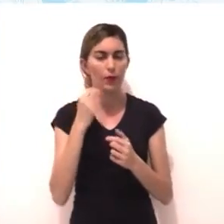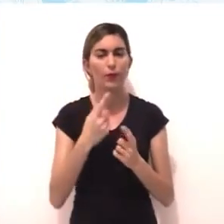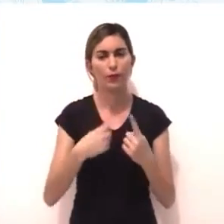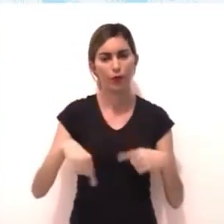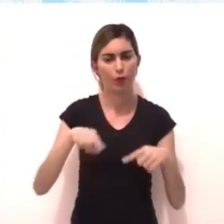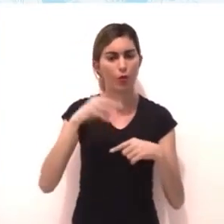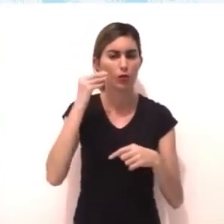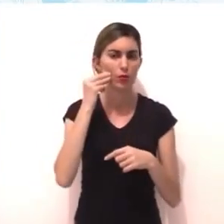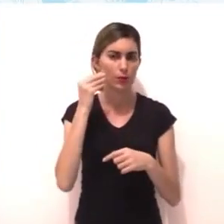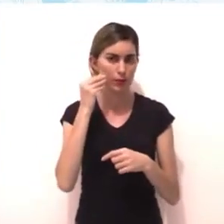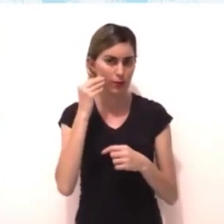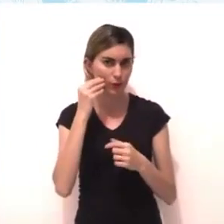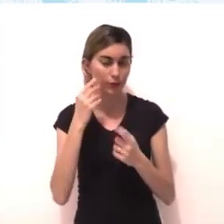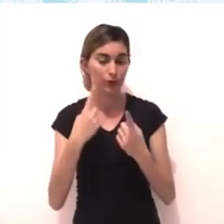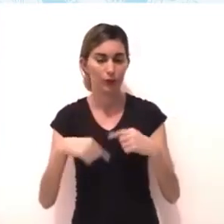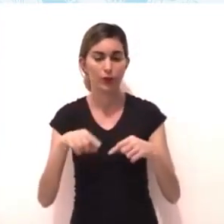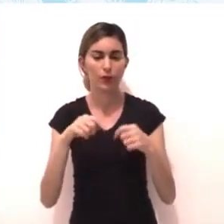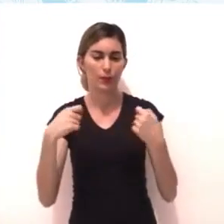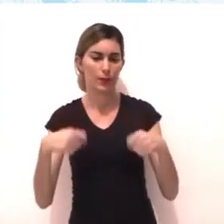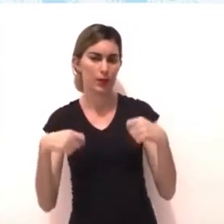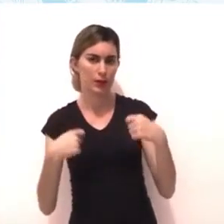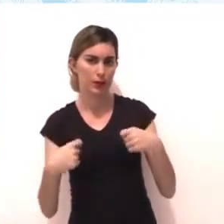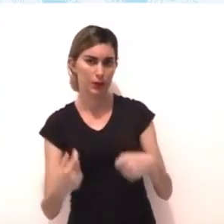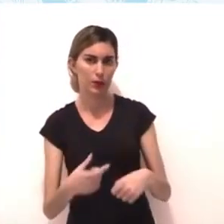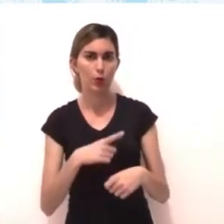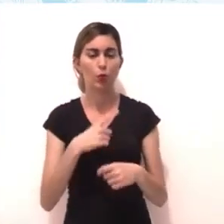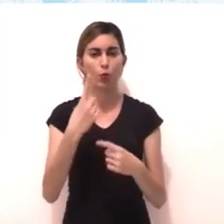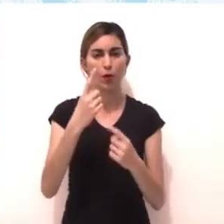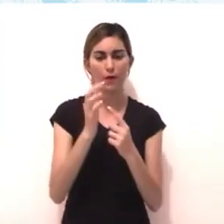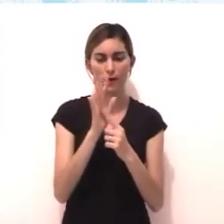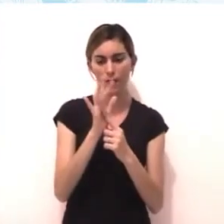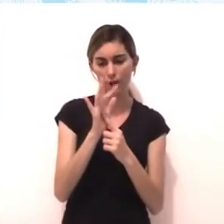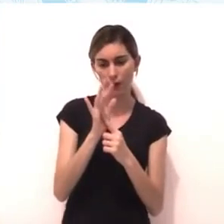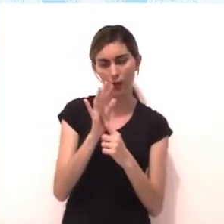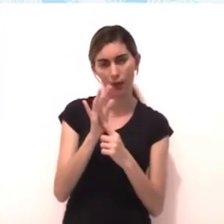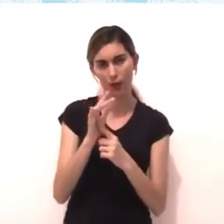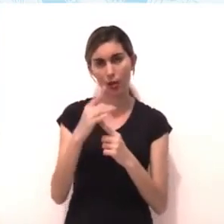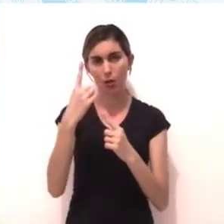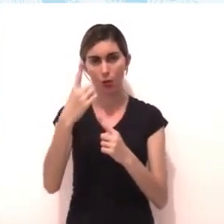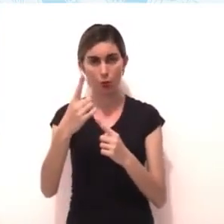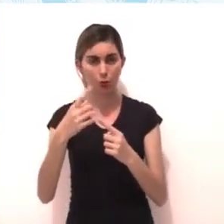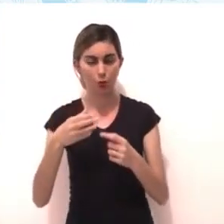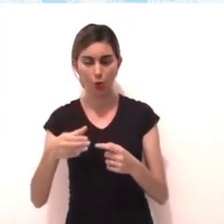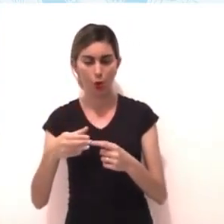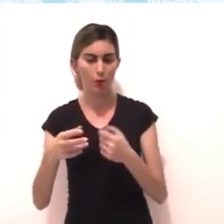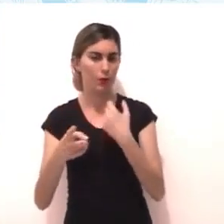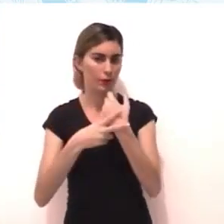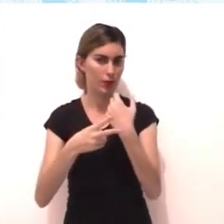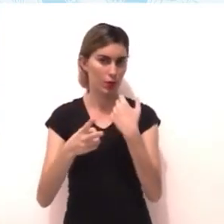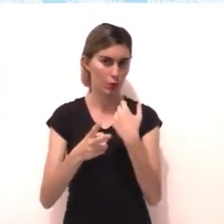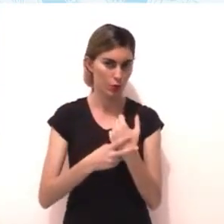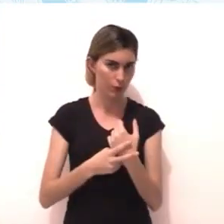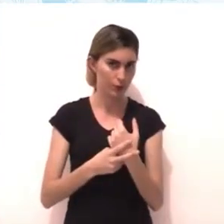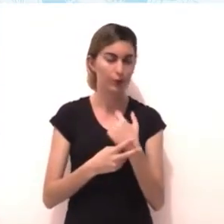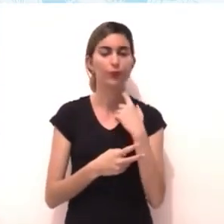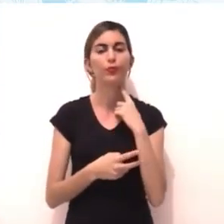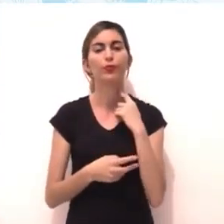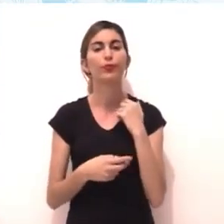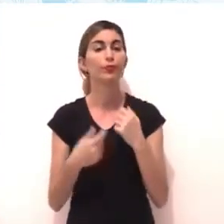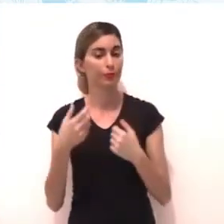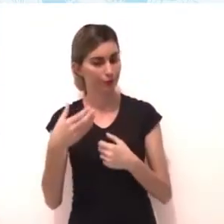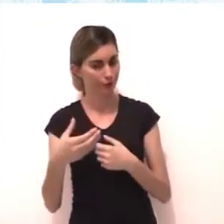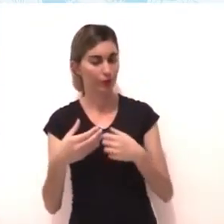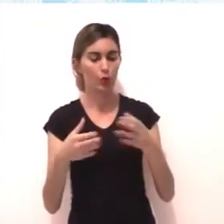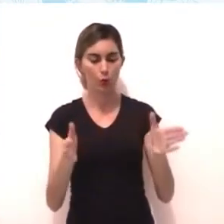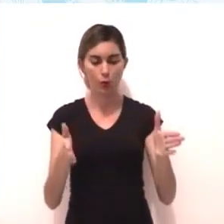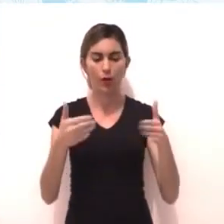nosso experimento, nós vamos precisar apenas de uma vela, um copo de vidro comprido